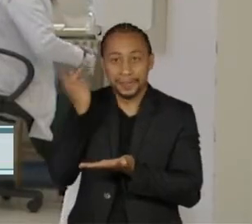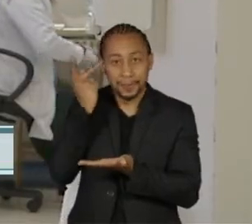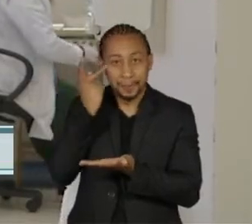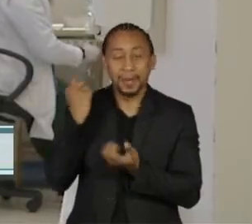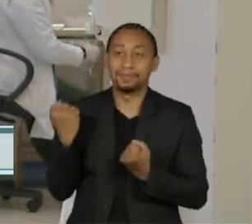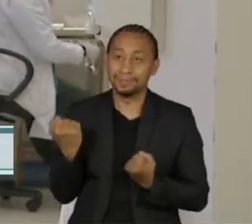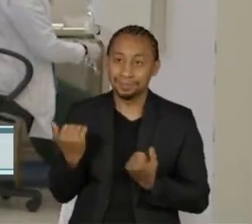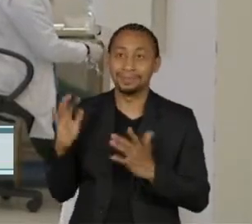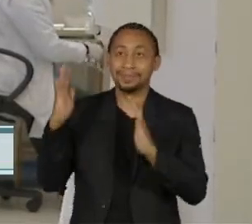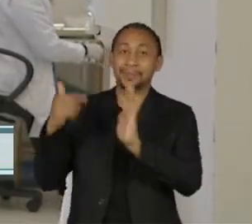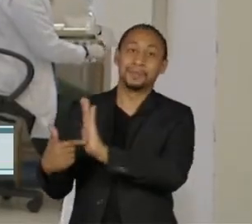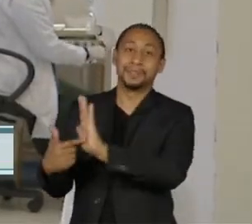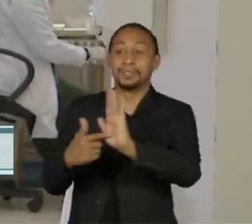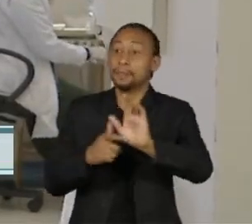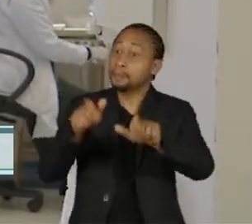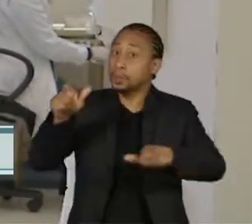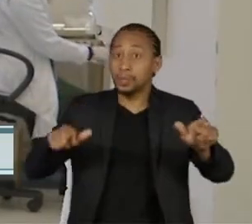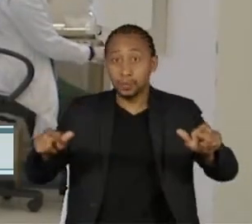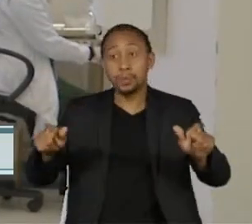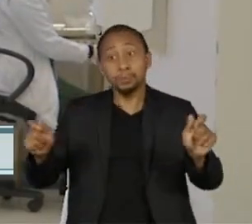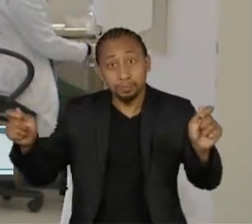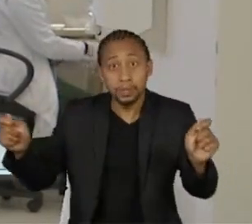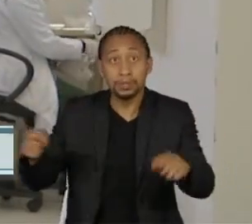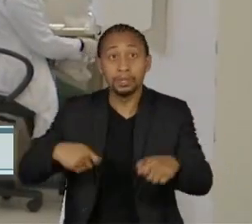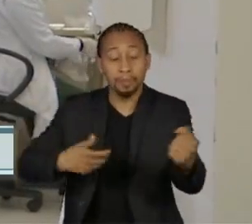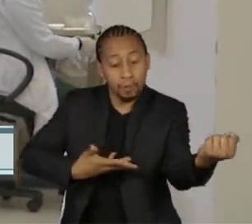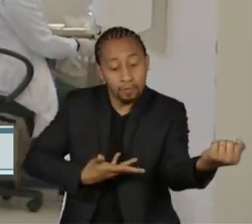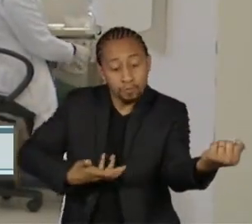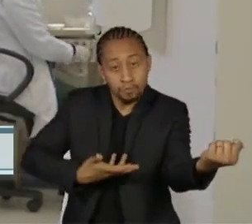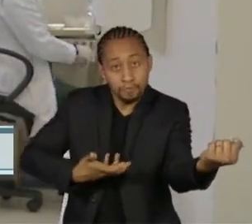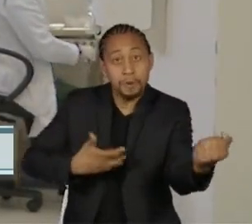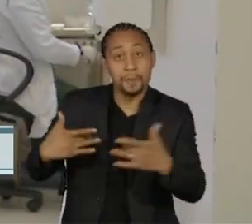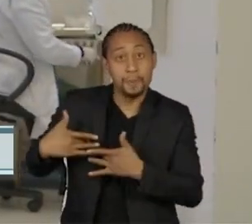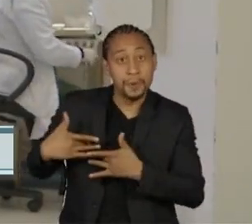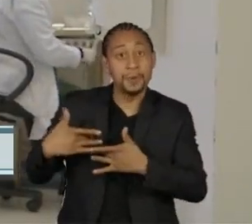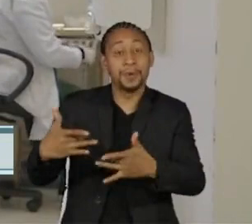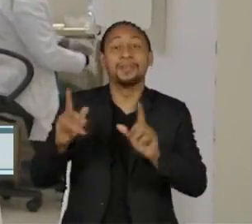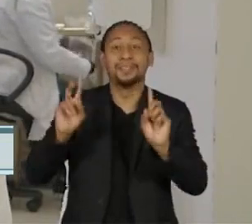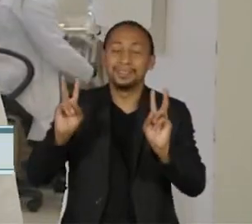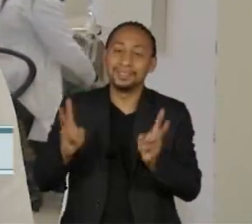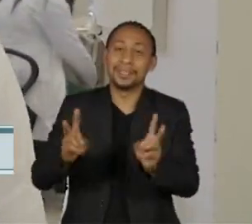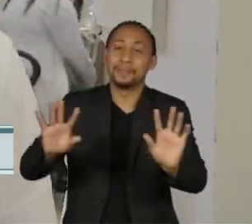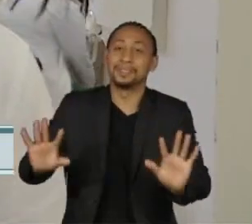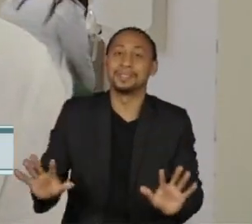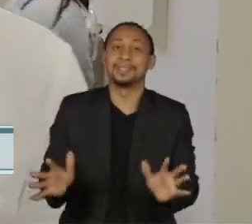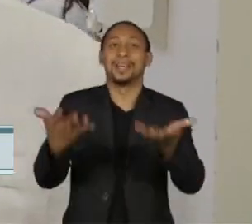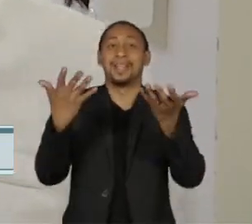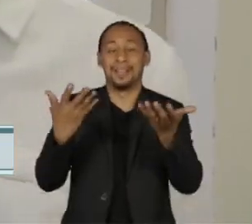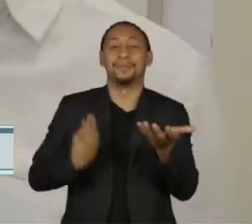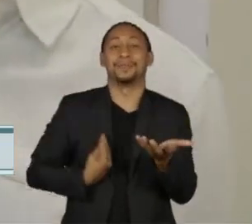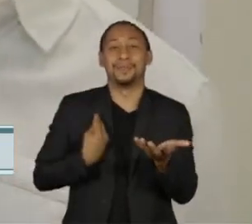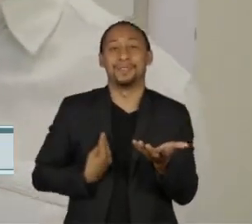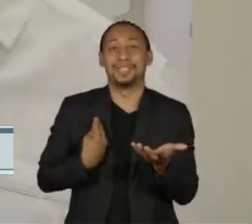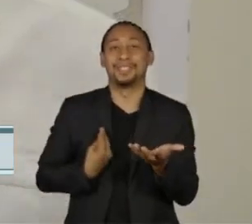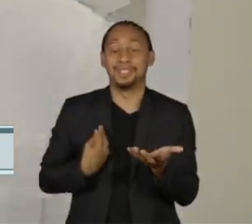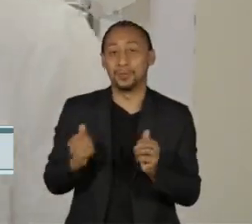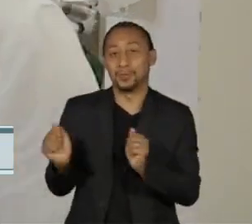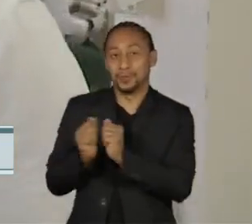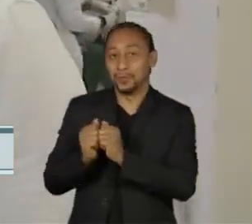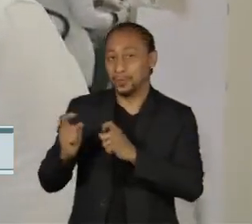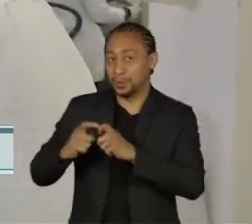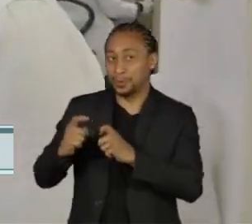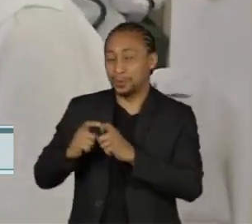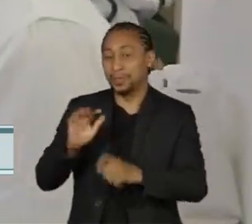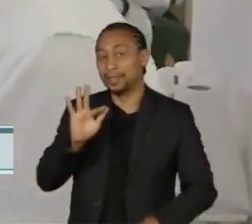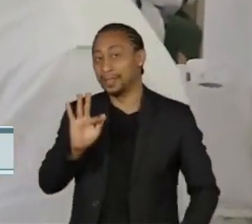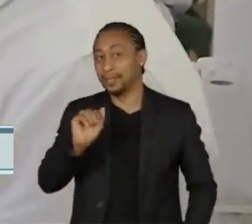algum tempinho ali, é uma atitude bem simples, mas que no fim sempre salva vidas, né? Doar sangue. Eu estou aqui com a doutora Fabiana Ganami, que